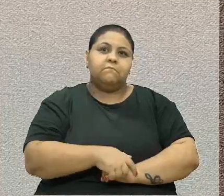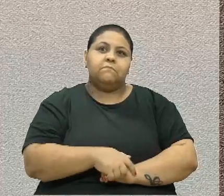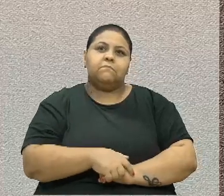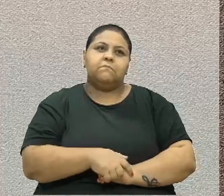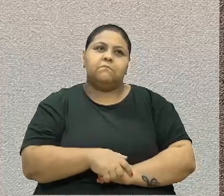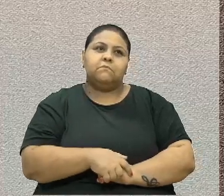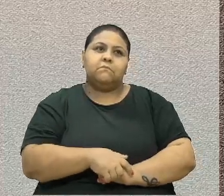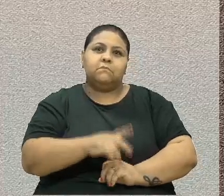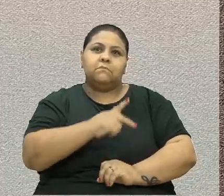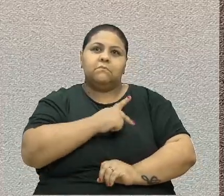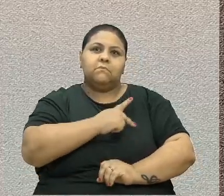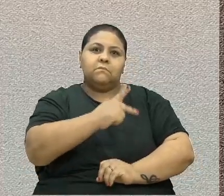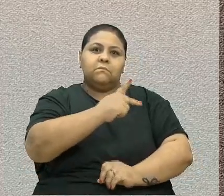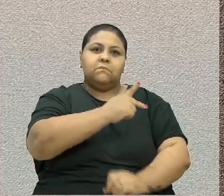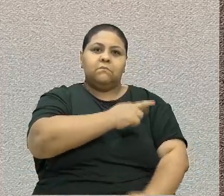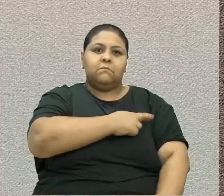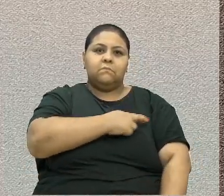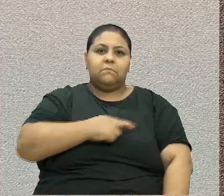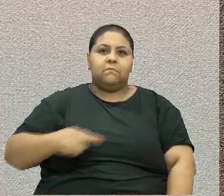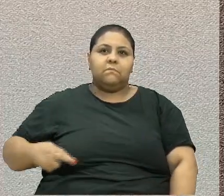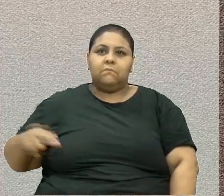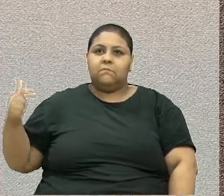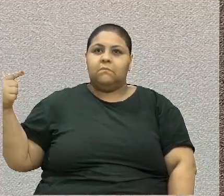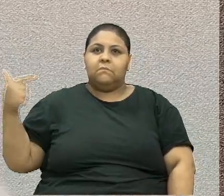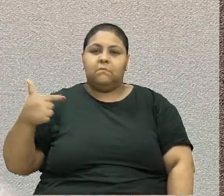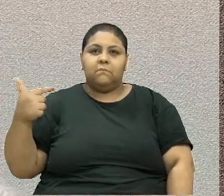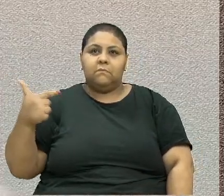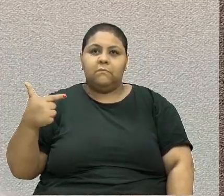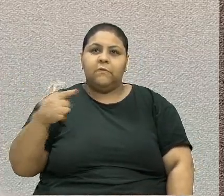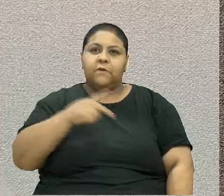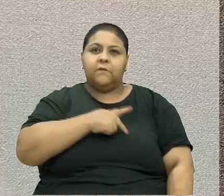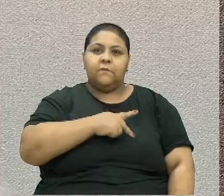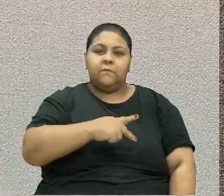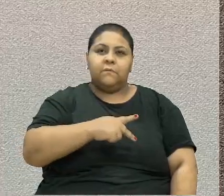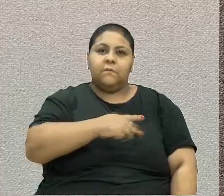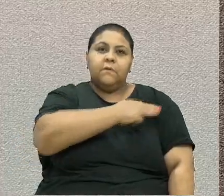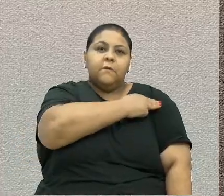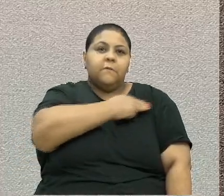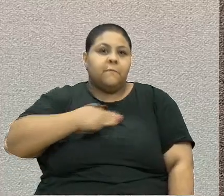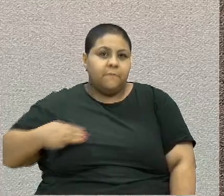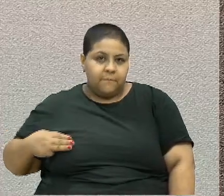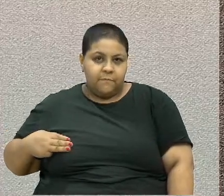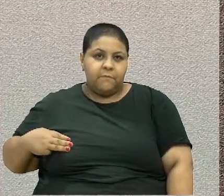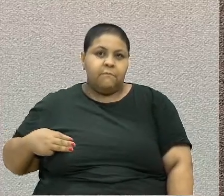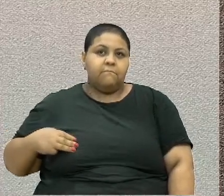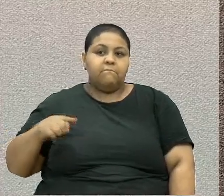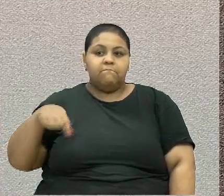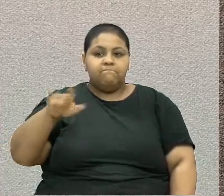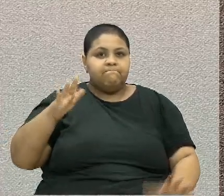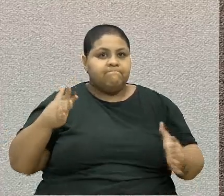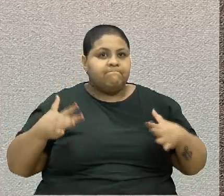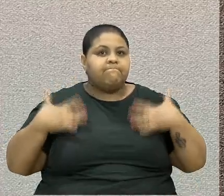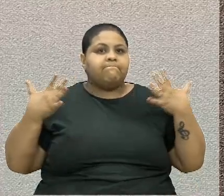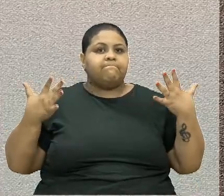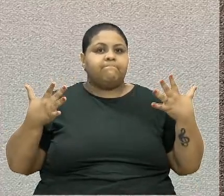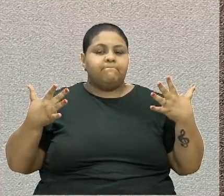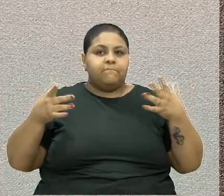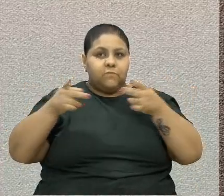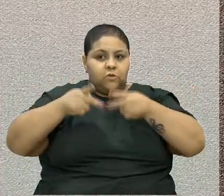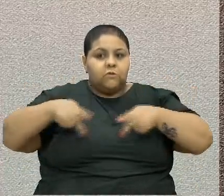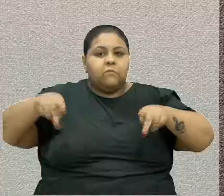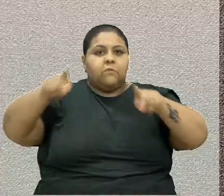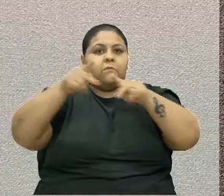da presidente da República e do vice-presidente e de ministro, algo que choca a nossa